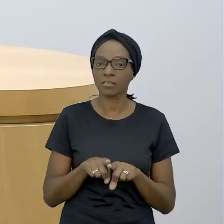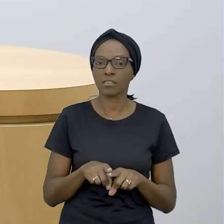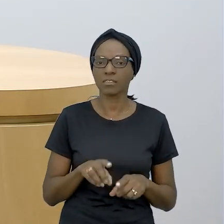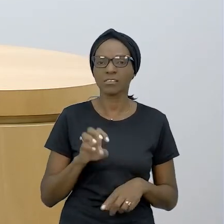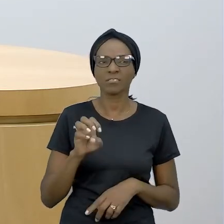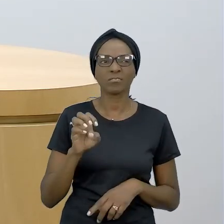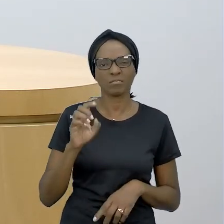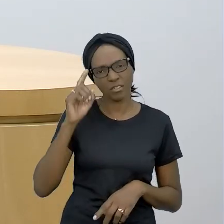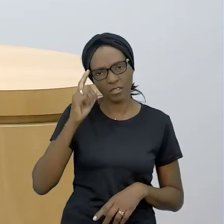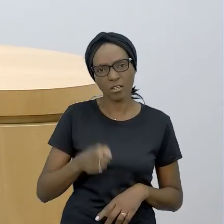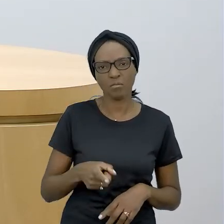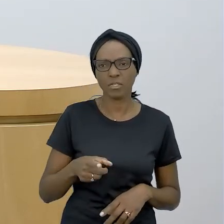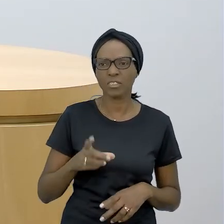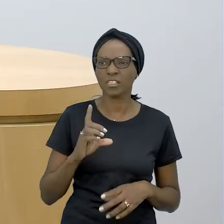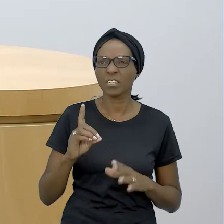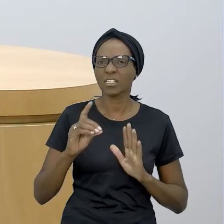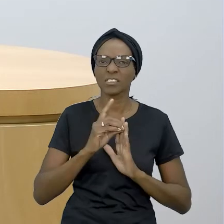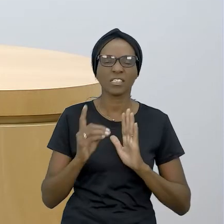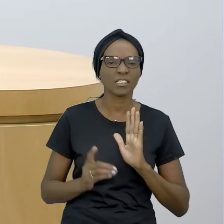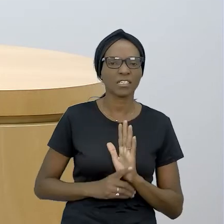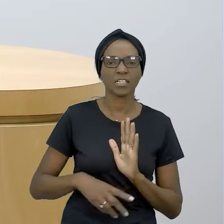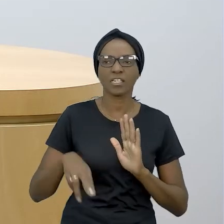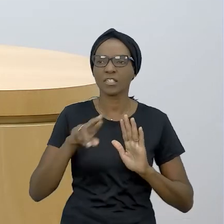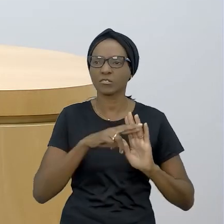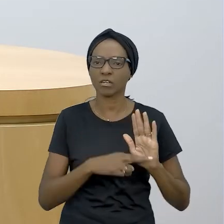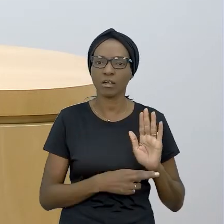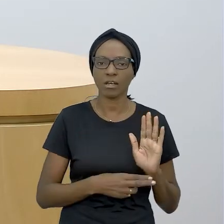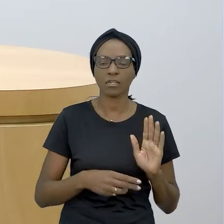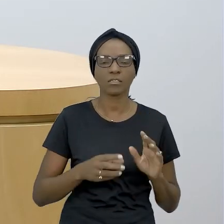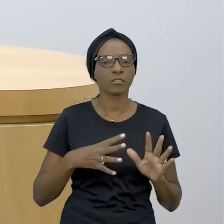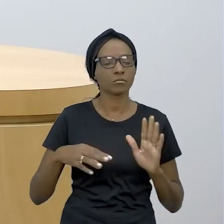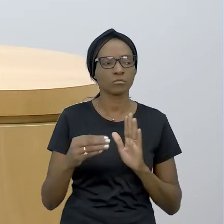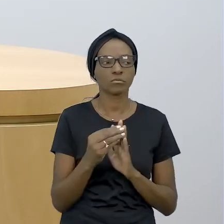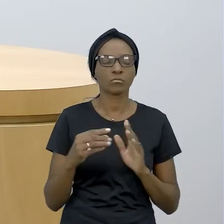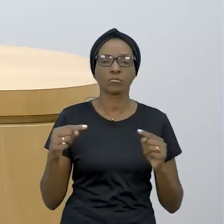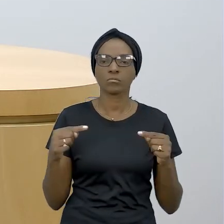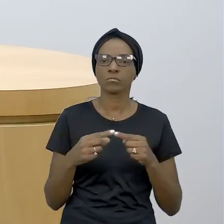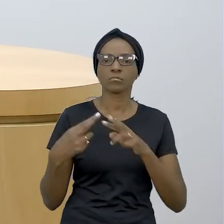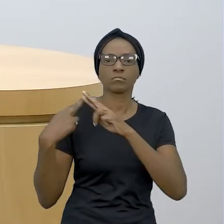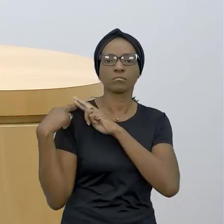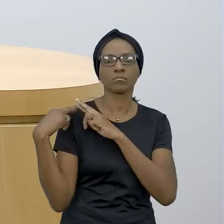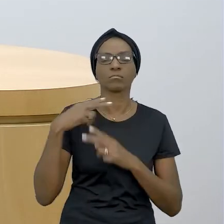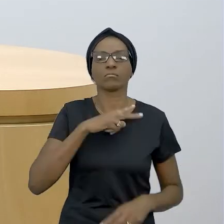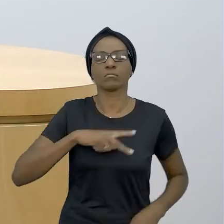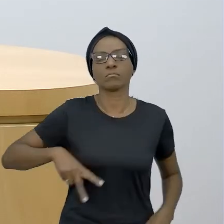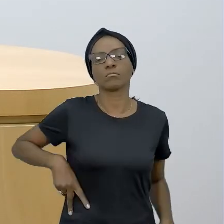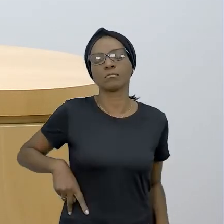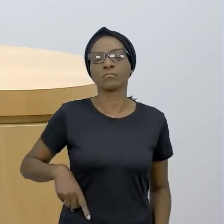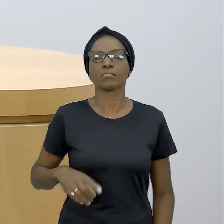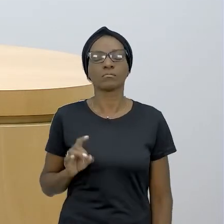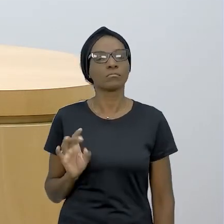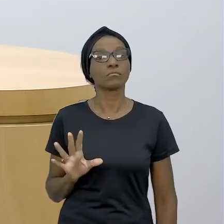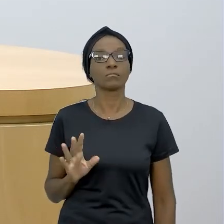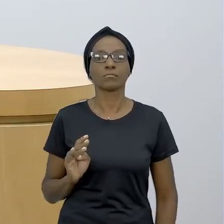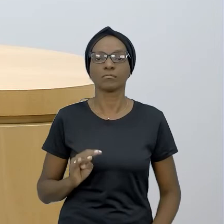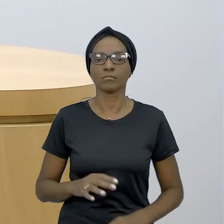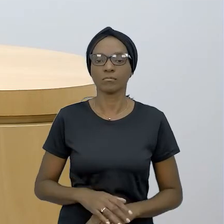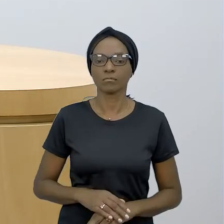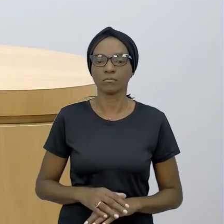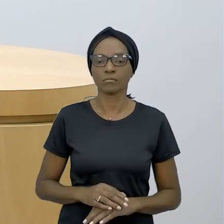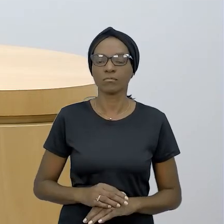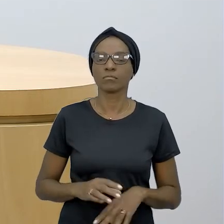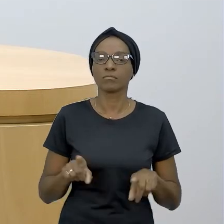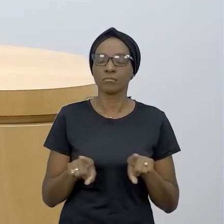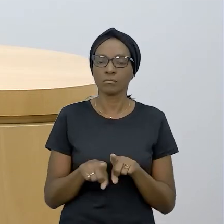decretos, regulamentos, tá certo? Tudo isso compete exclusivamente ao presidente da República. Para além disso,